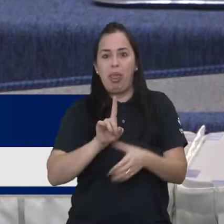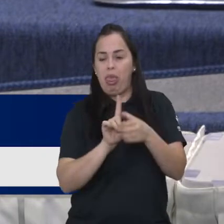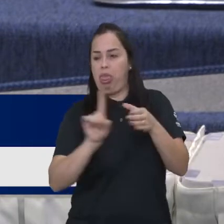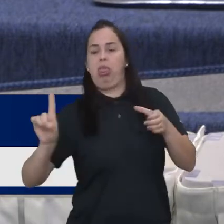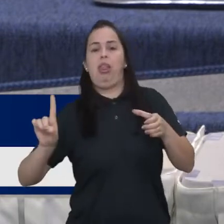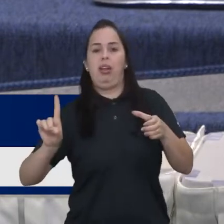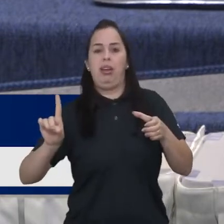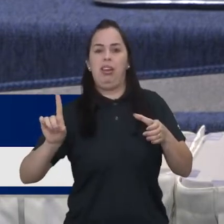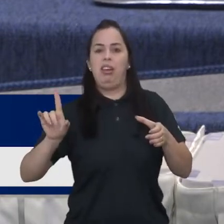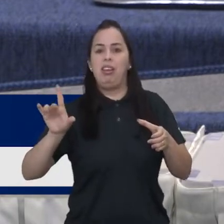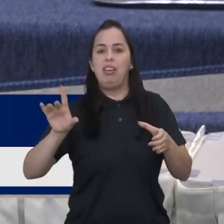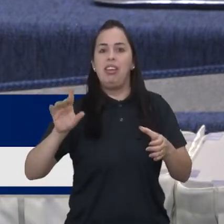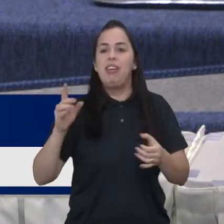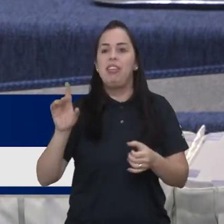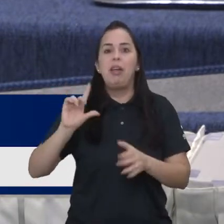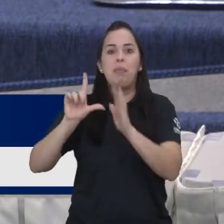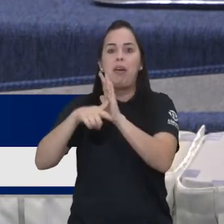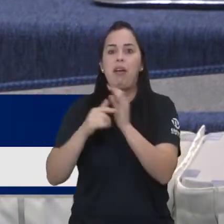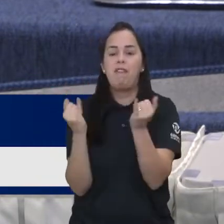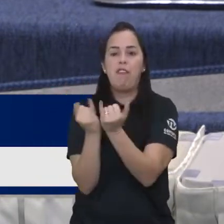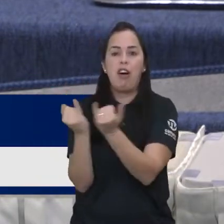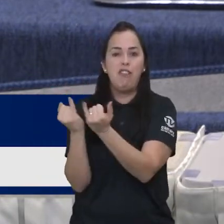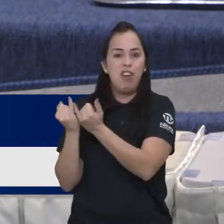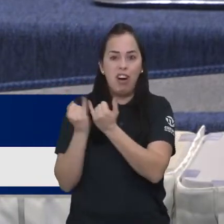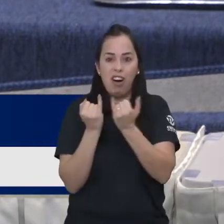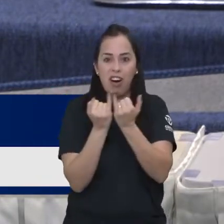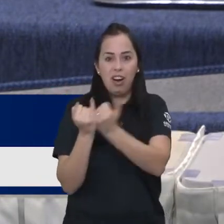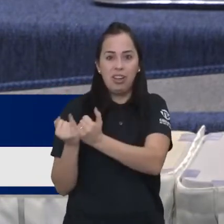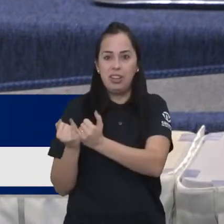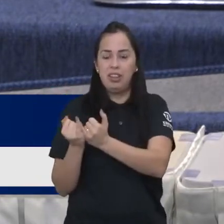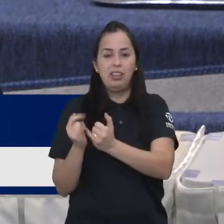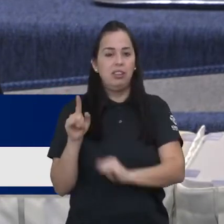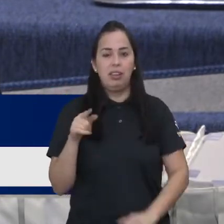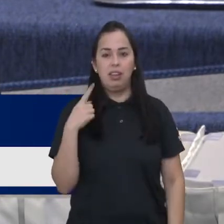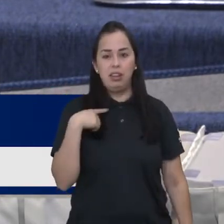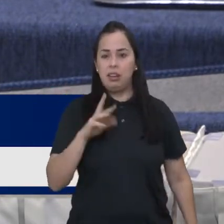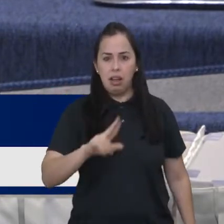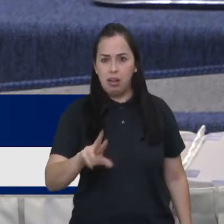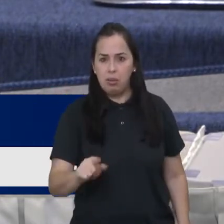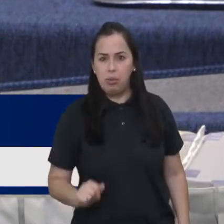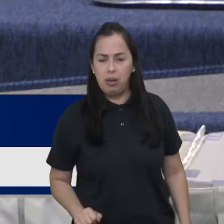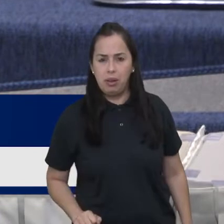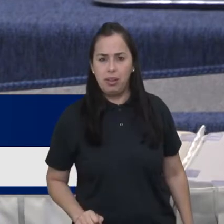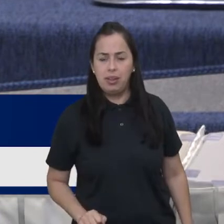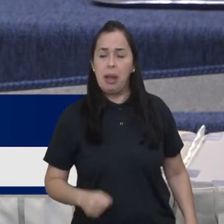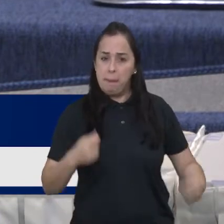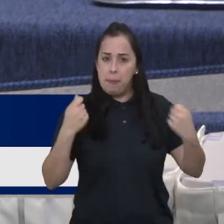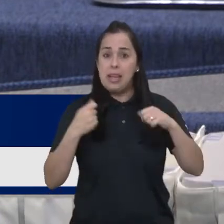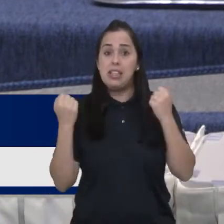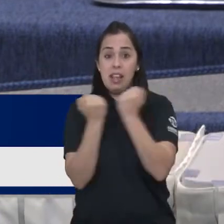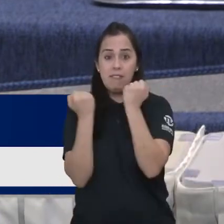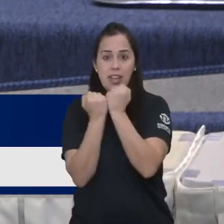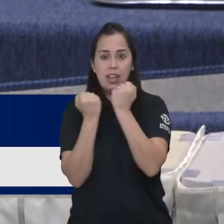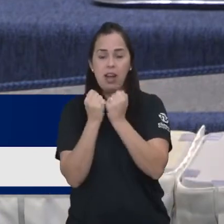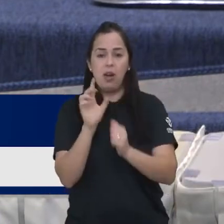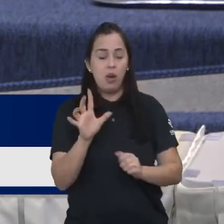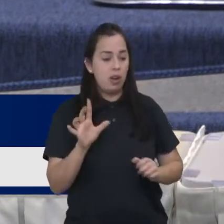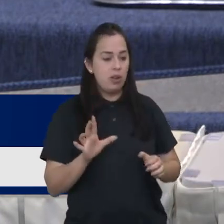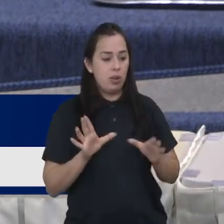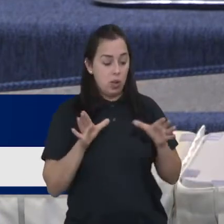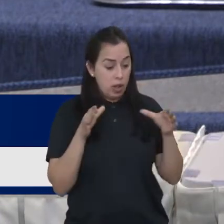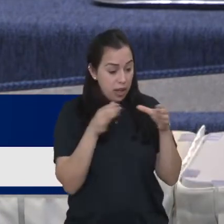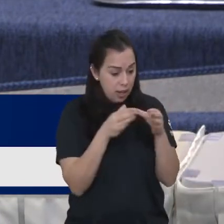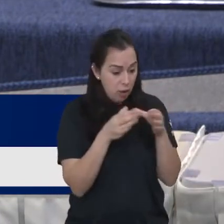eles ficam sabendo, aí fica aqueles boatos, não, agora vai, é levantamento daqui. Não, é o que a gente sempre defende, inclusive nas ações